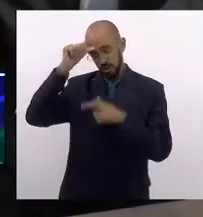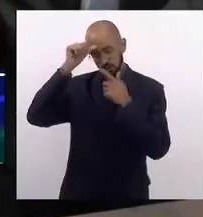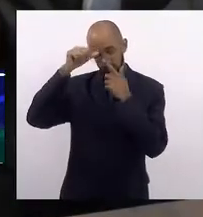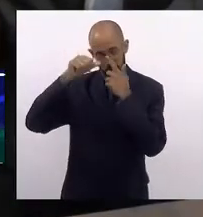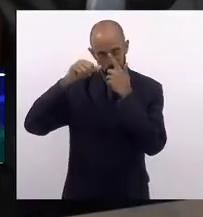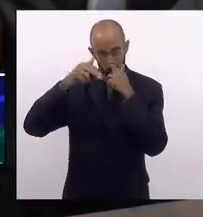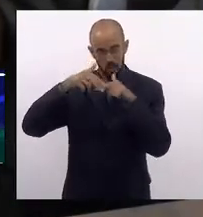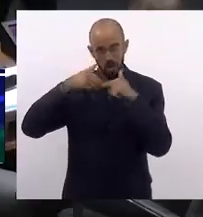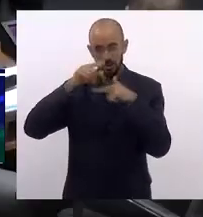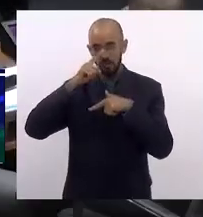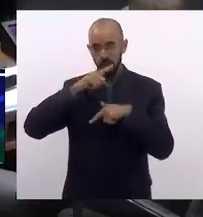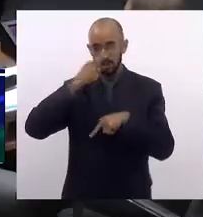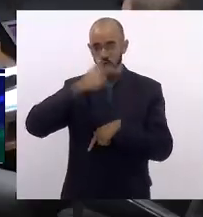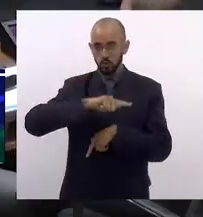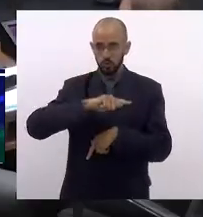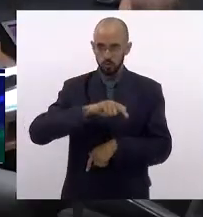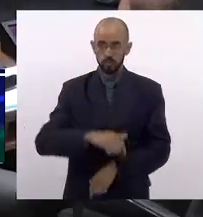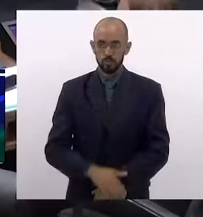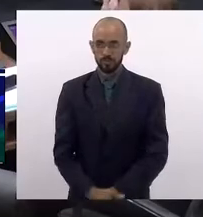causa do erro de outro